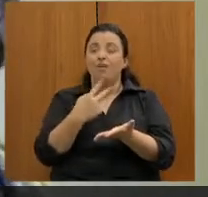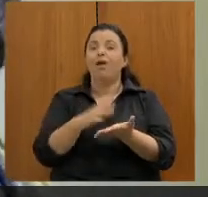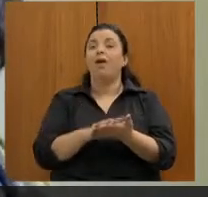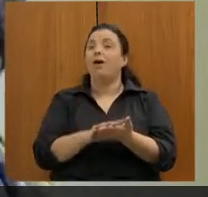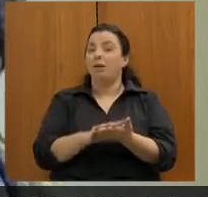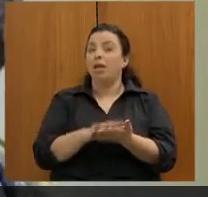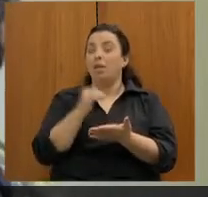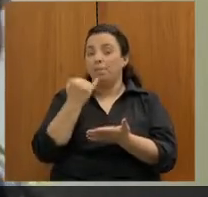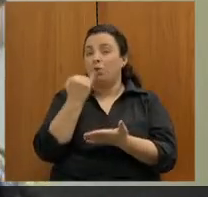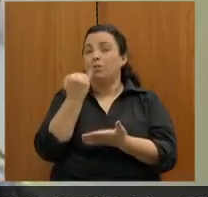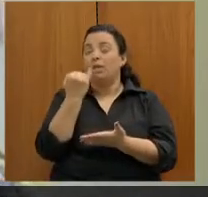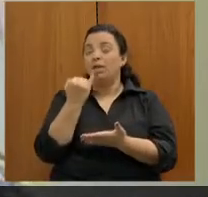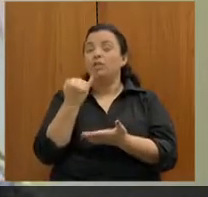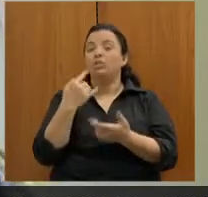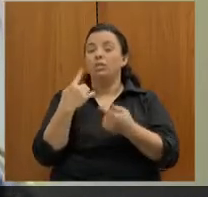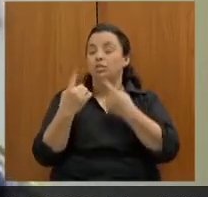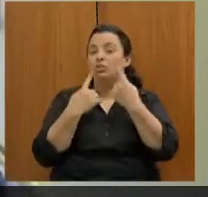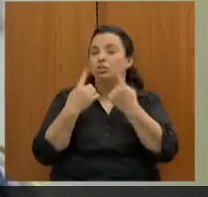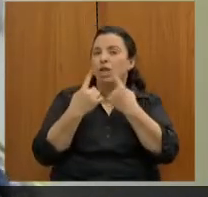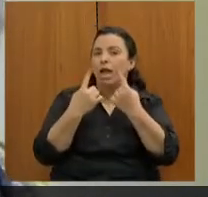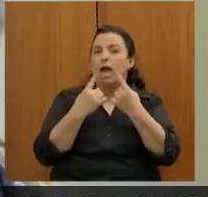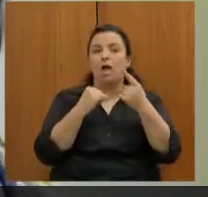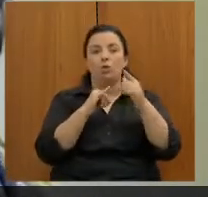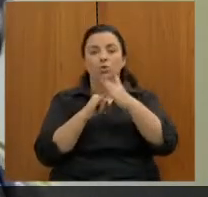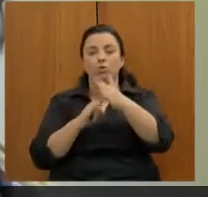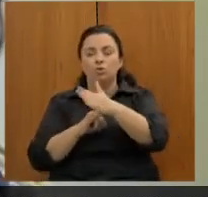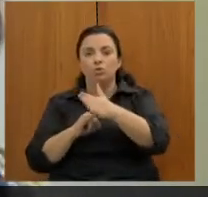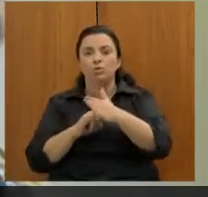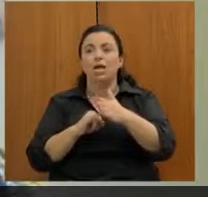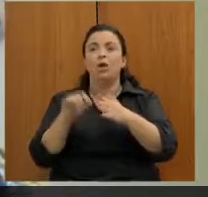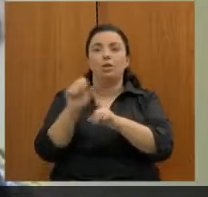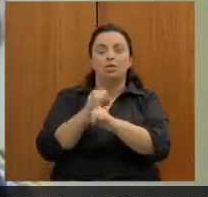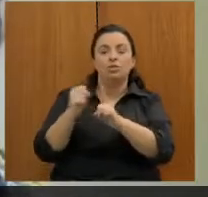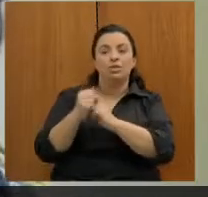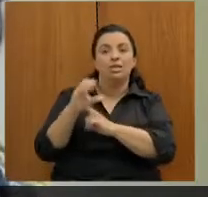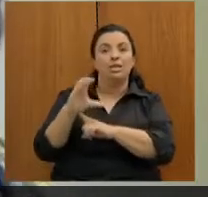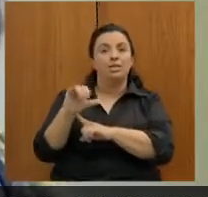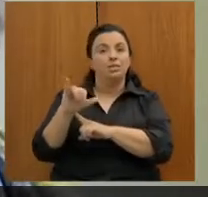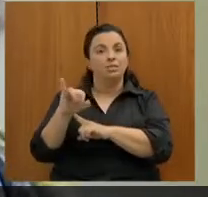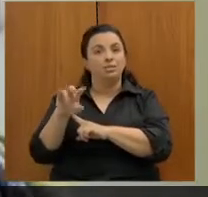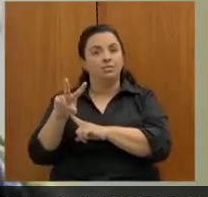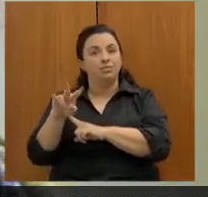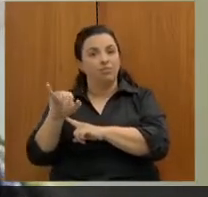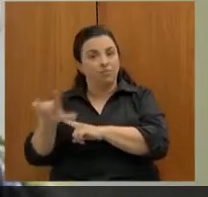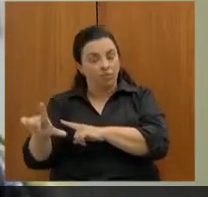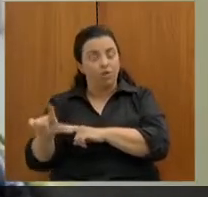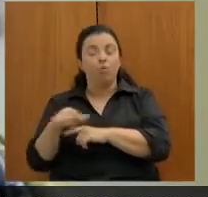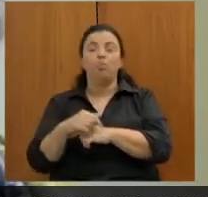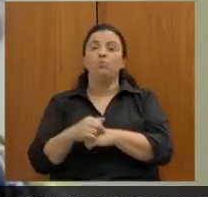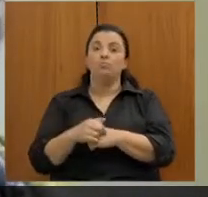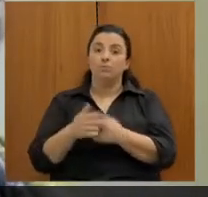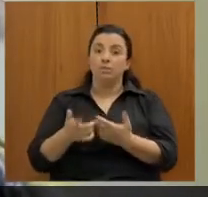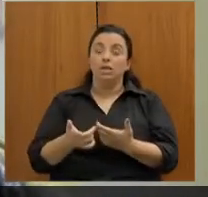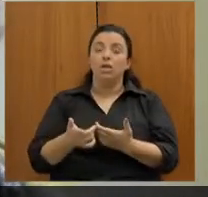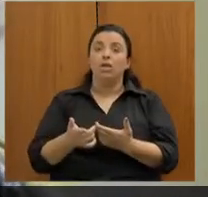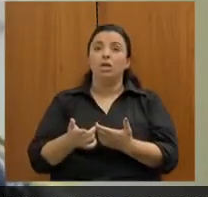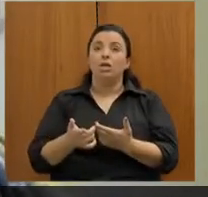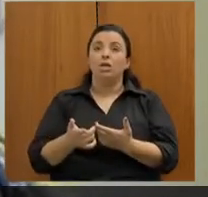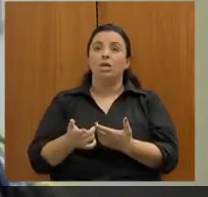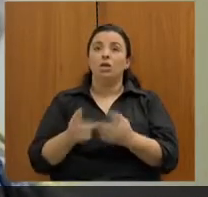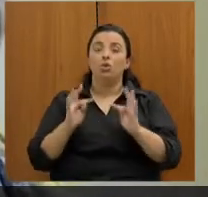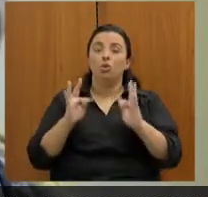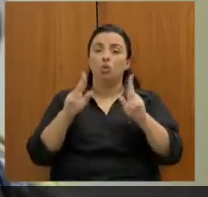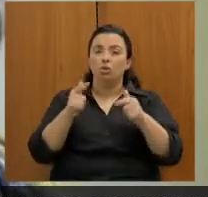aula no mesmo entre entre instituições e e também com a sociedade civil é eles qualidades